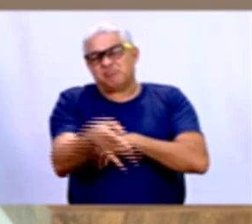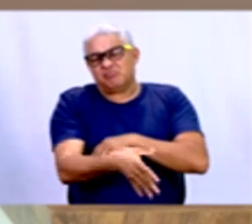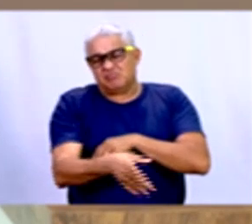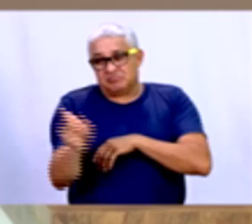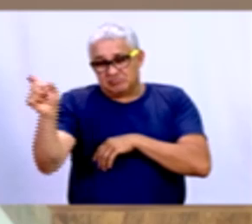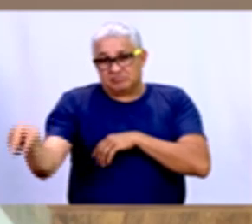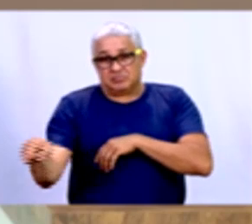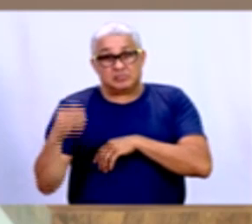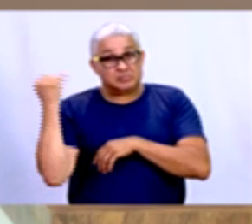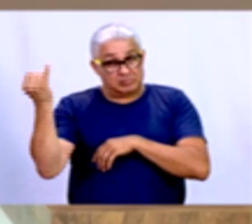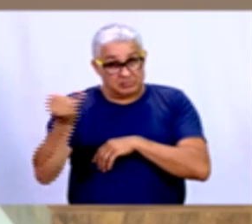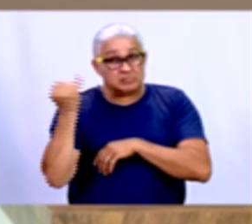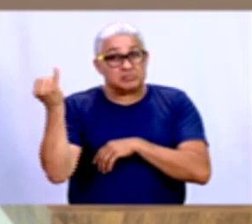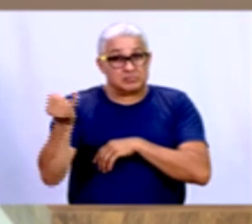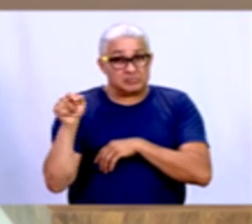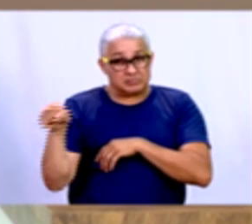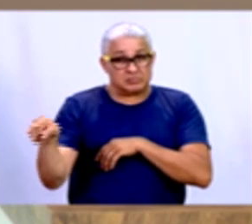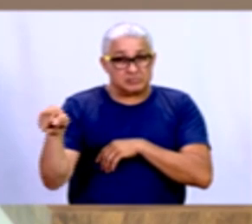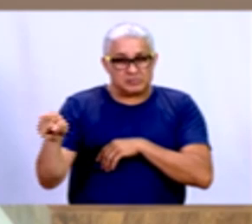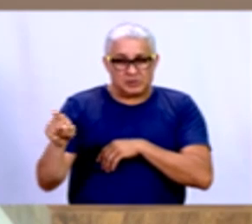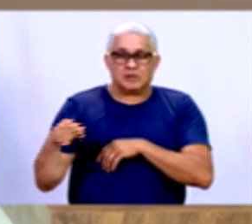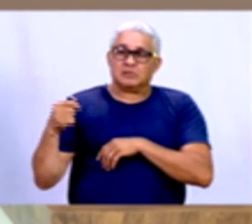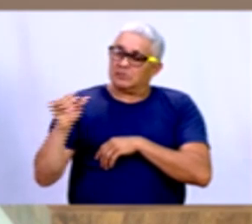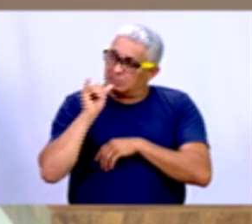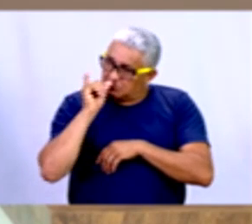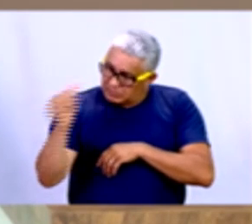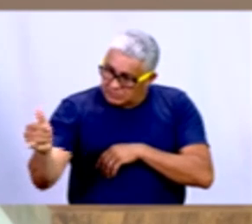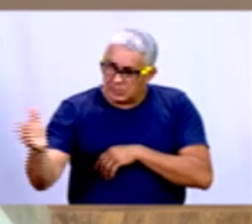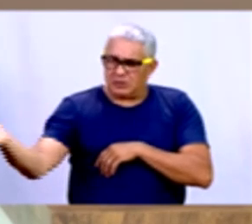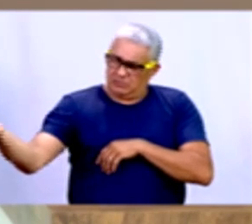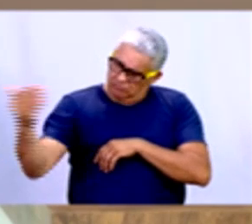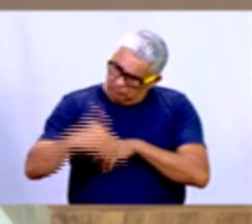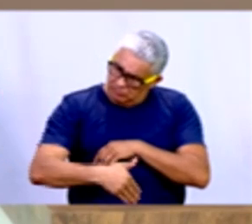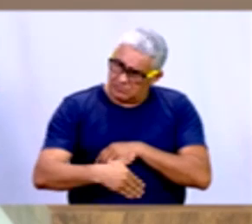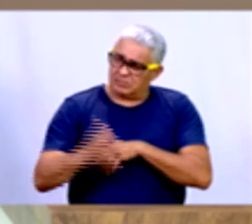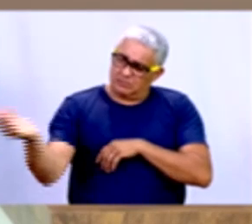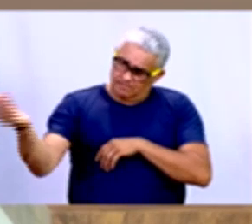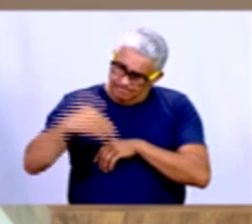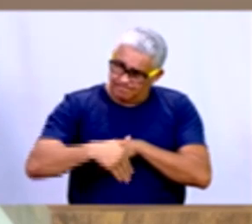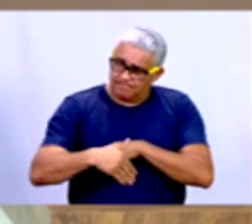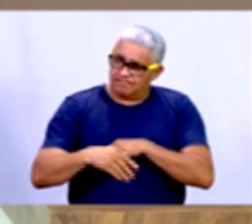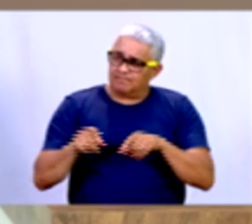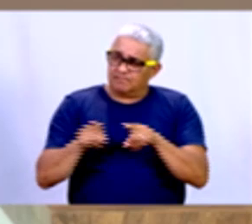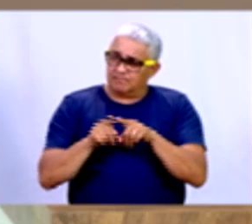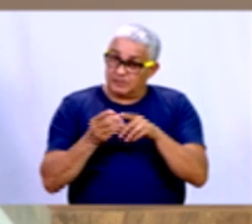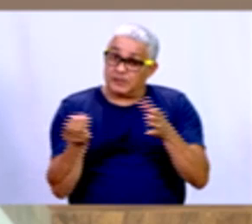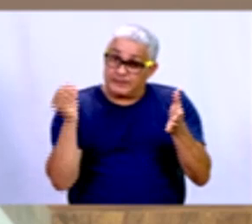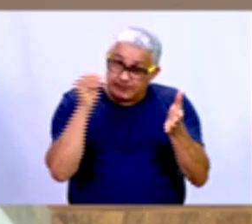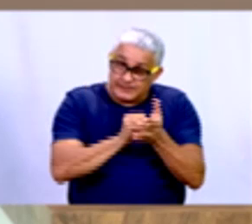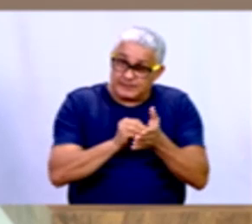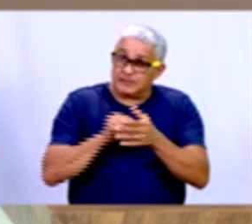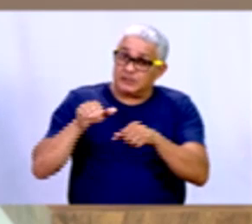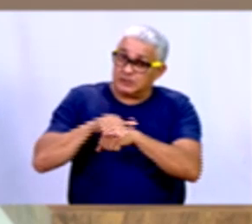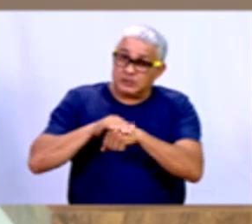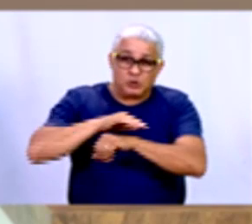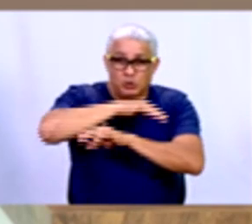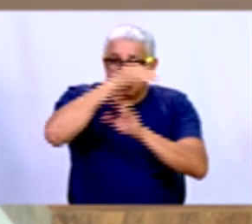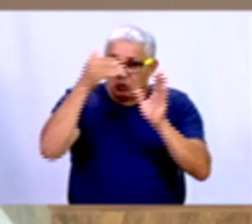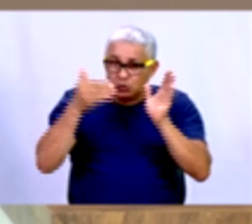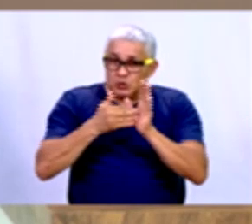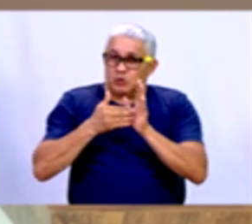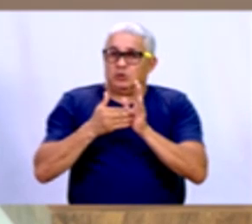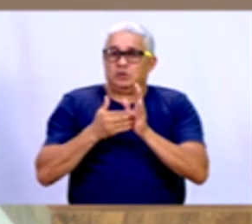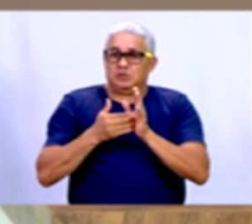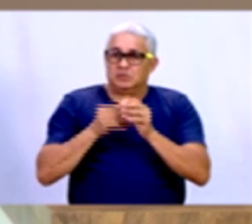Então, é muito importante que a gente reforce a conversa com o usuário, de preferência que registre toda a conversa, né? Cada vez